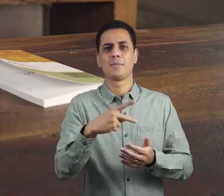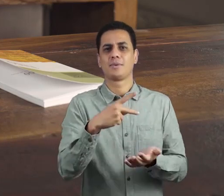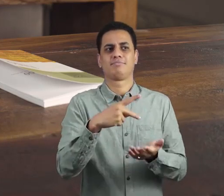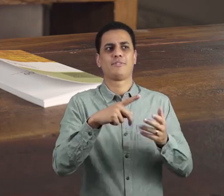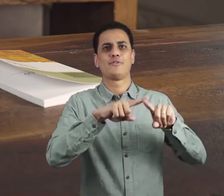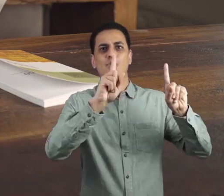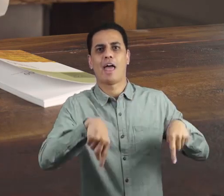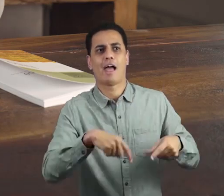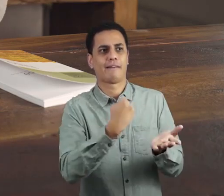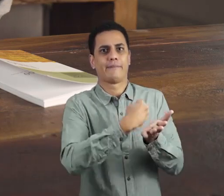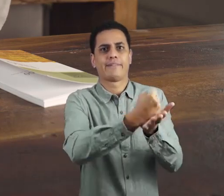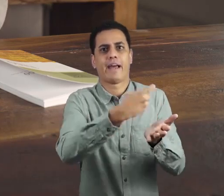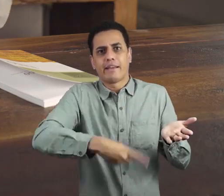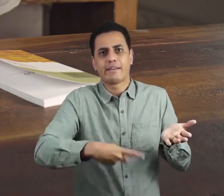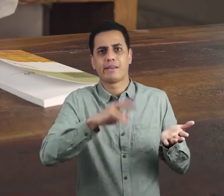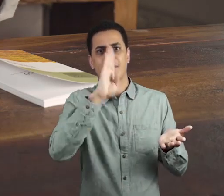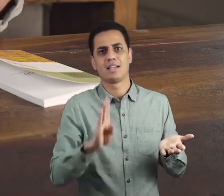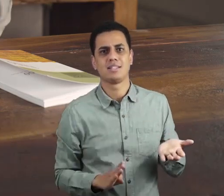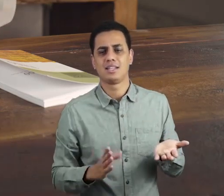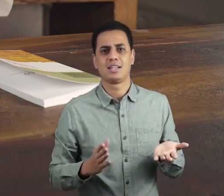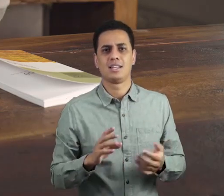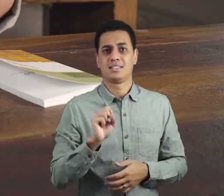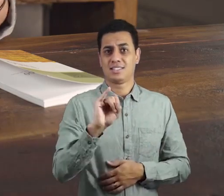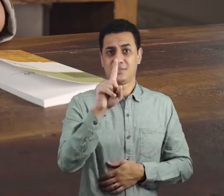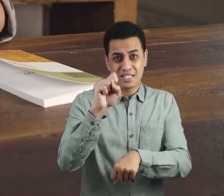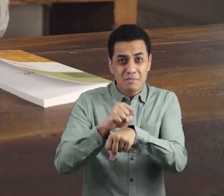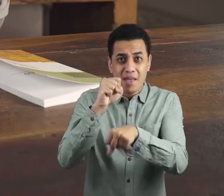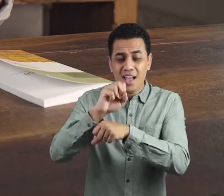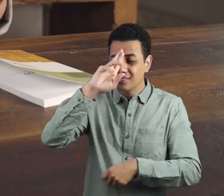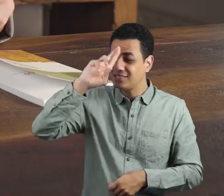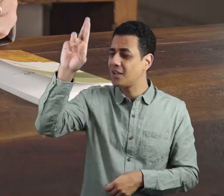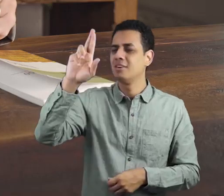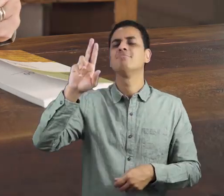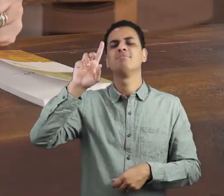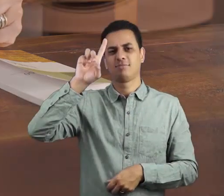porque a gente começa a murmurar, né? Como irmão em Cristo, a gente vai se queixando porque a